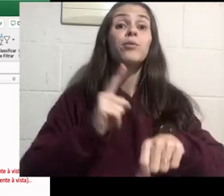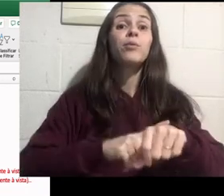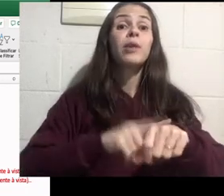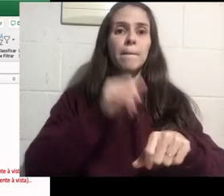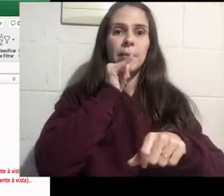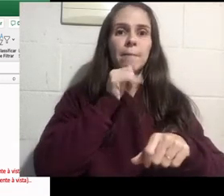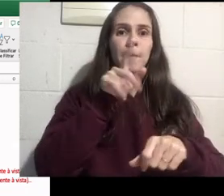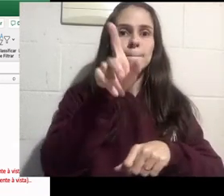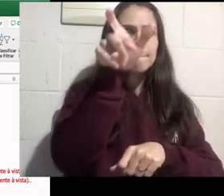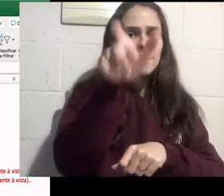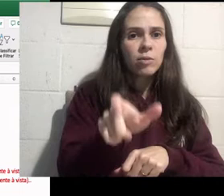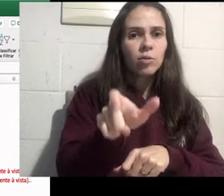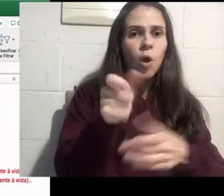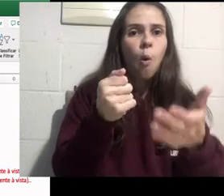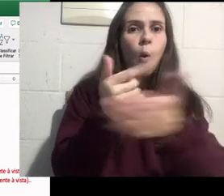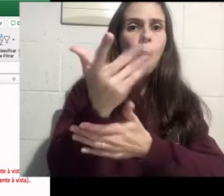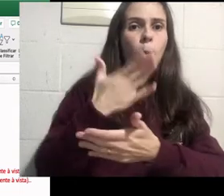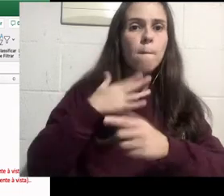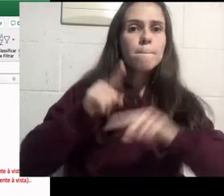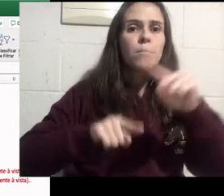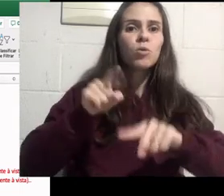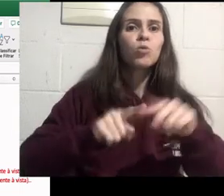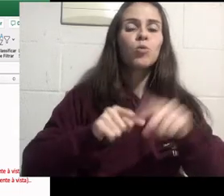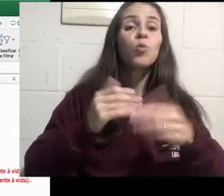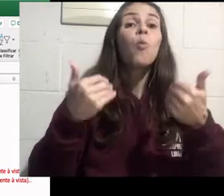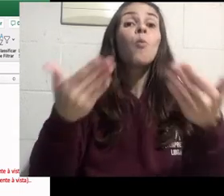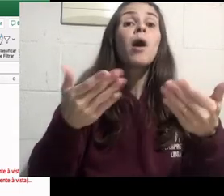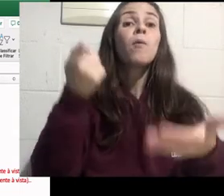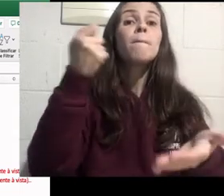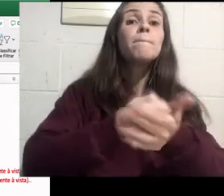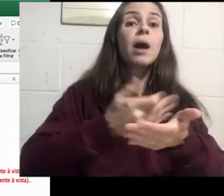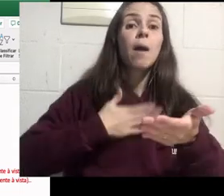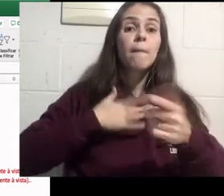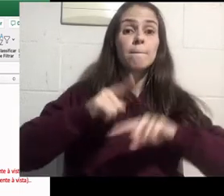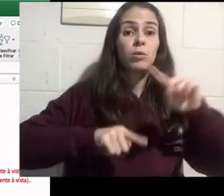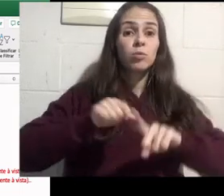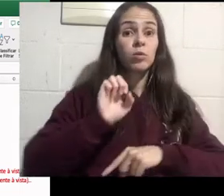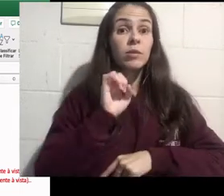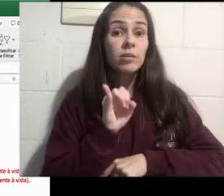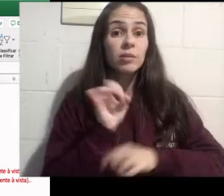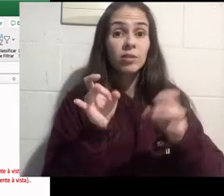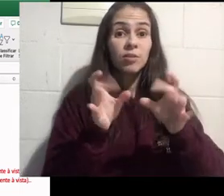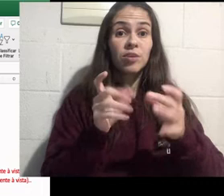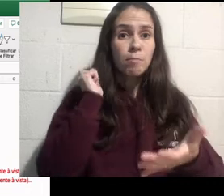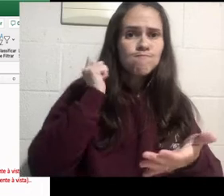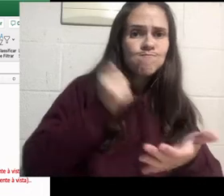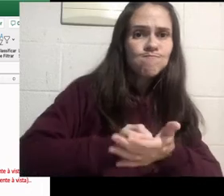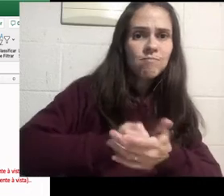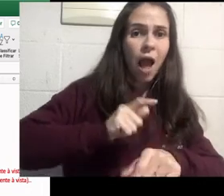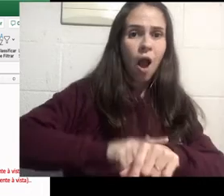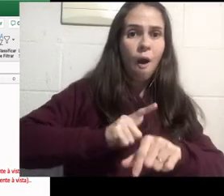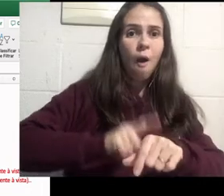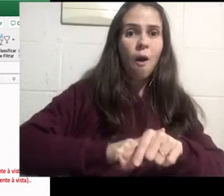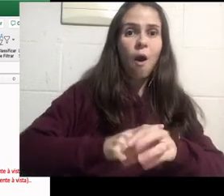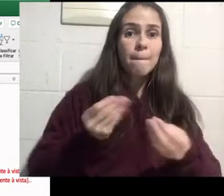comprarem o produto da mini empresa vão levar para pagar. Então, se eu vender só à vista, somente à vista, se a mini empresa vender somente à vista, ela